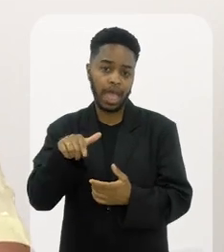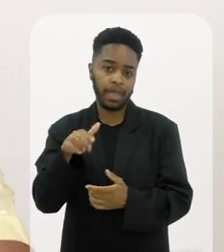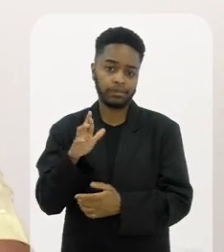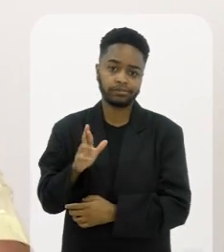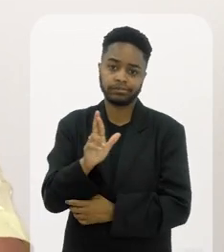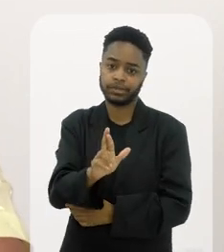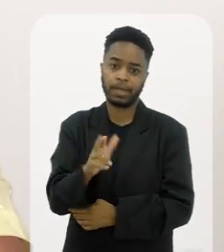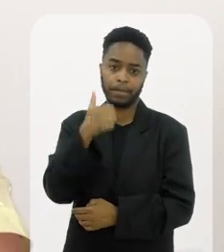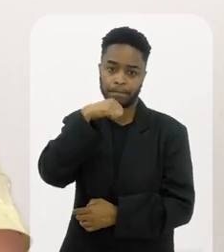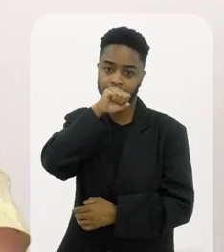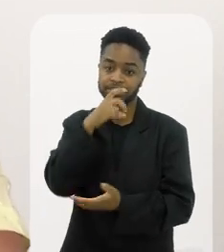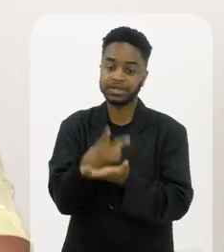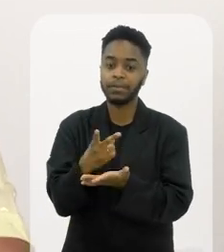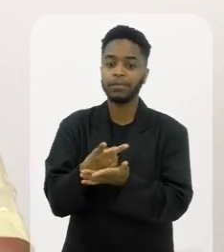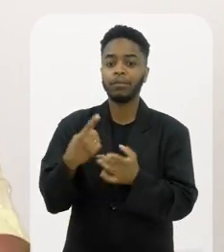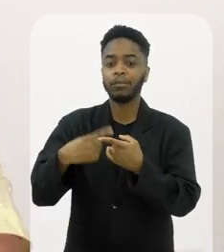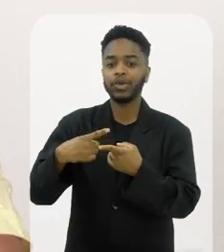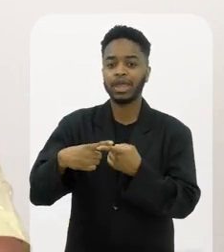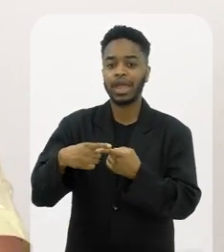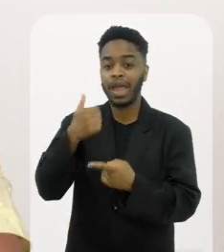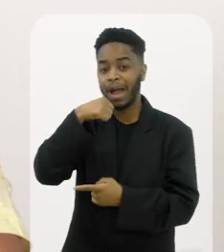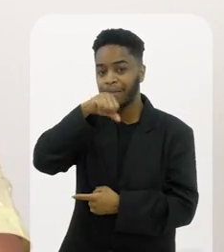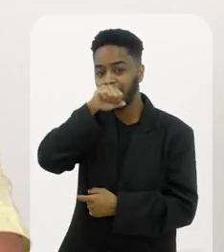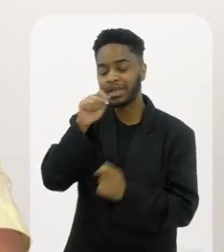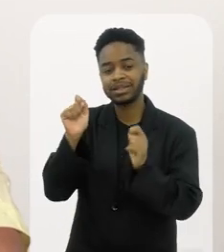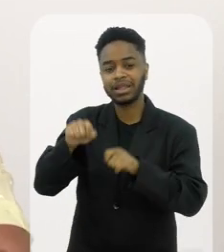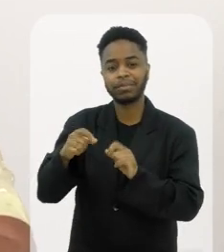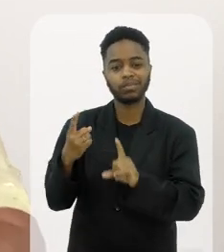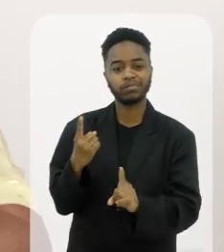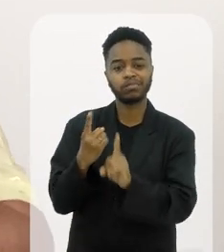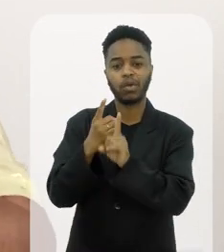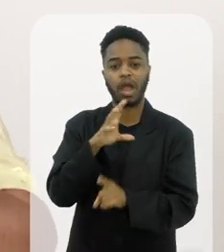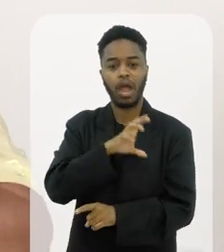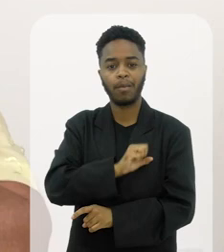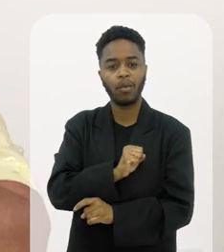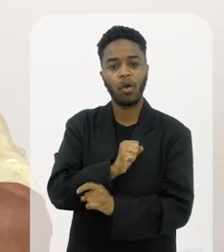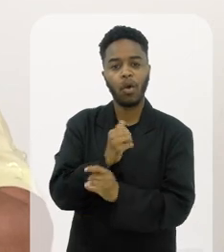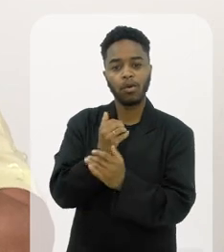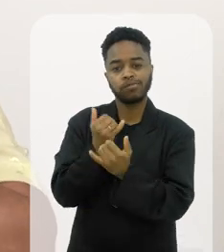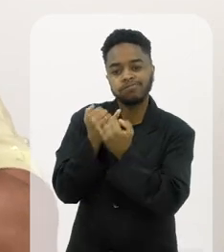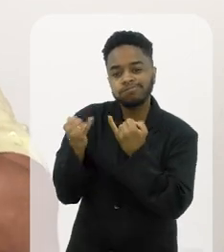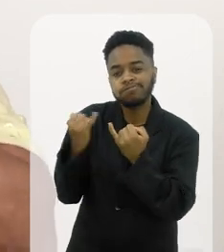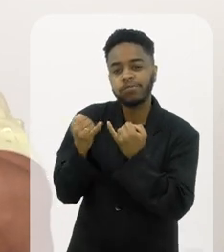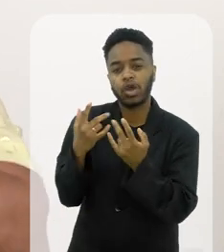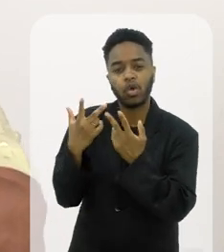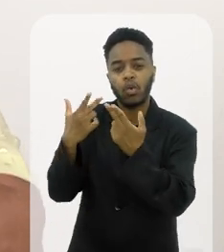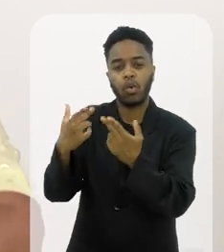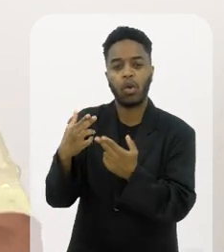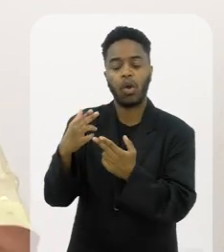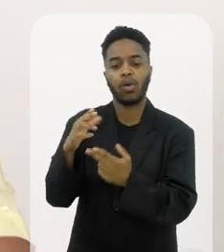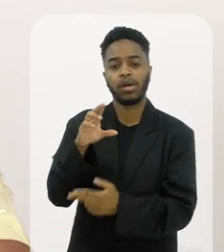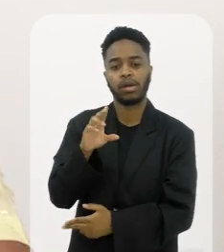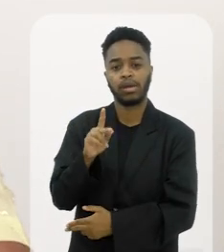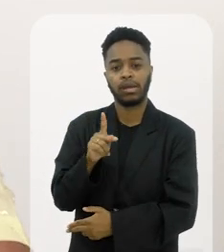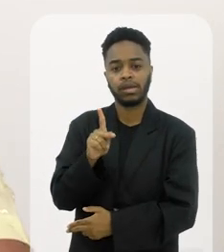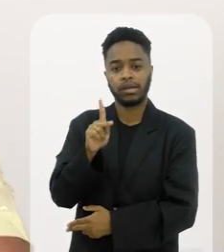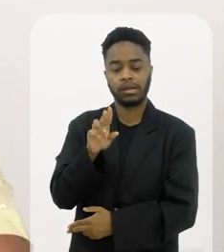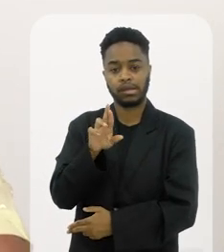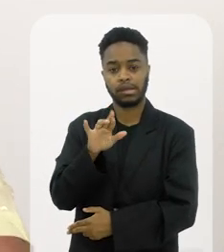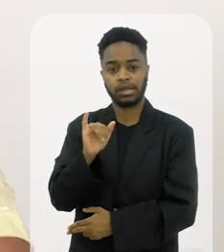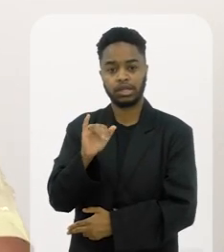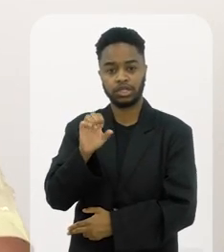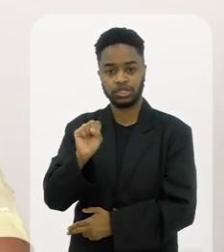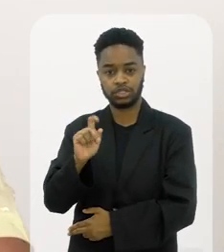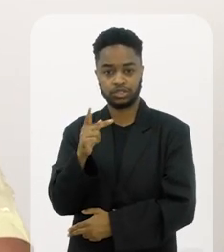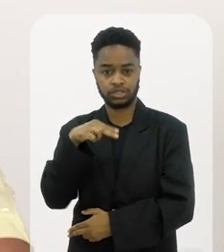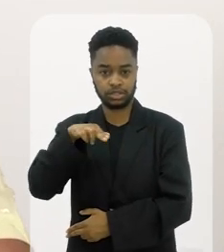respeito, é a mãe, né? Porque é na mãe que você tem o amor mais puro e mais próximo ao amor de Krishna.